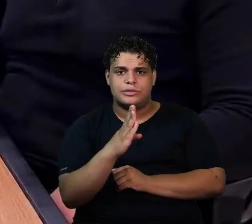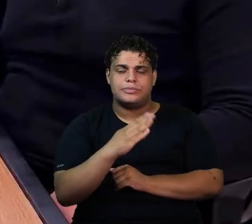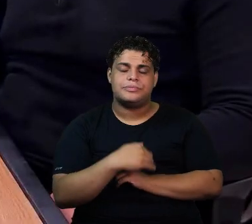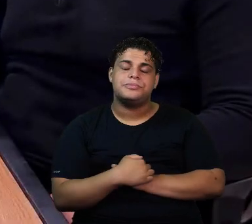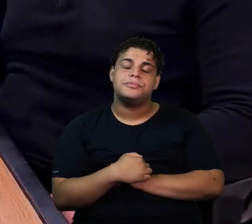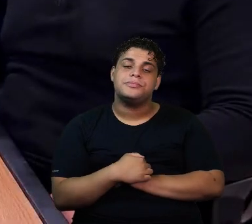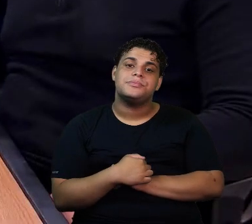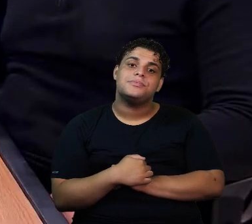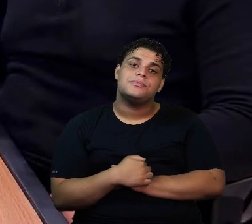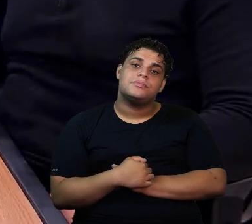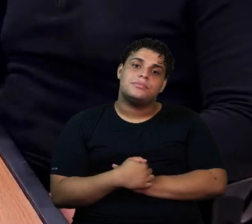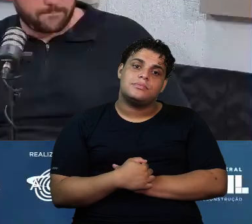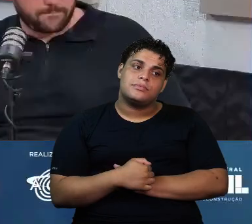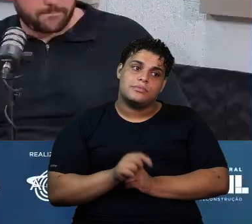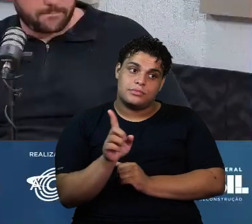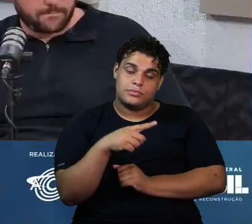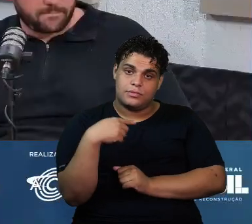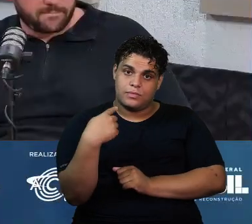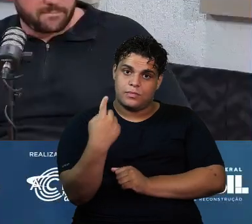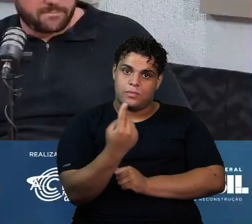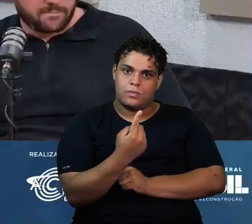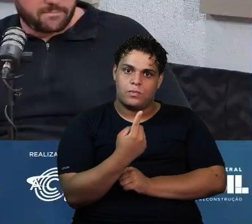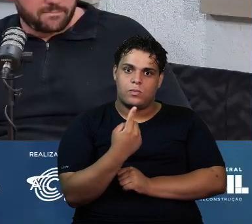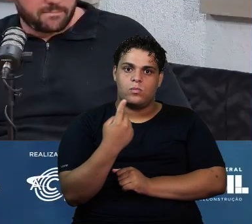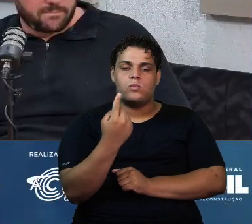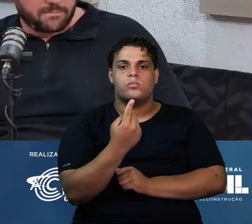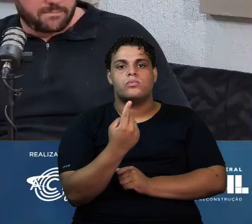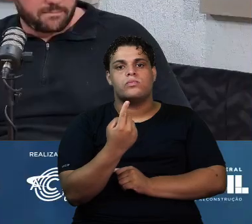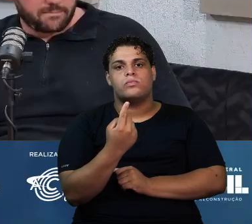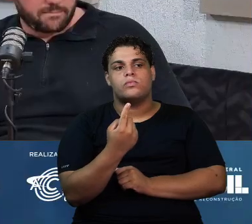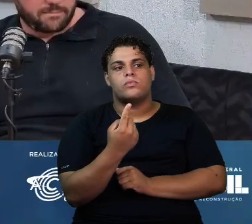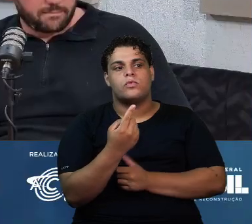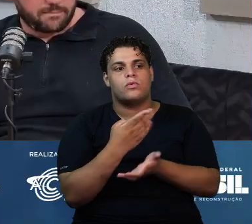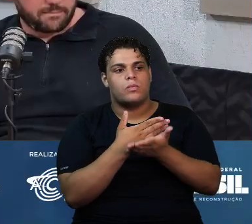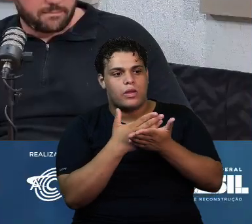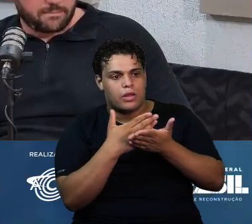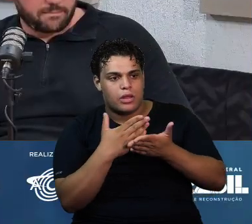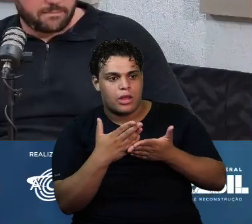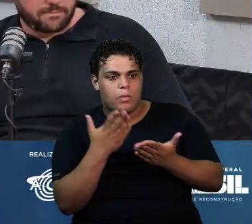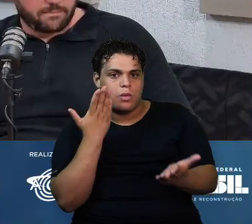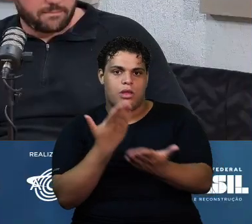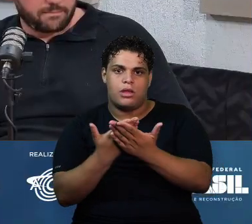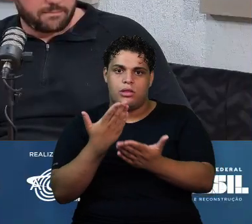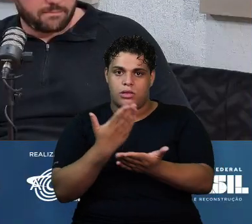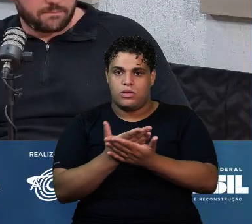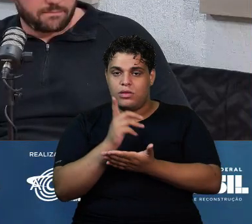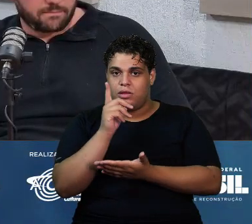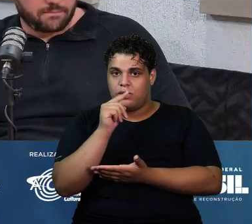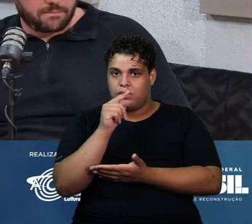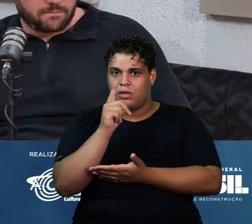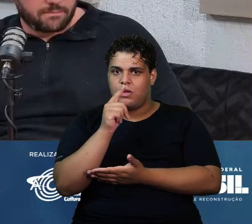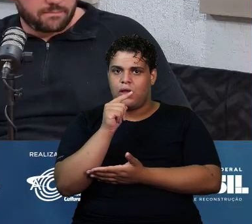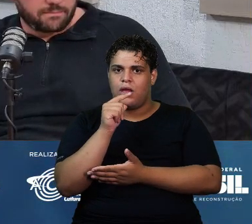Bom, nós somos provenientes de escola de natação, eu e a Sandra, que é minha esposa. Ela é